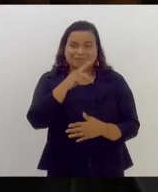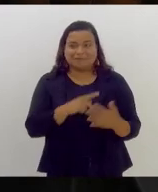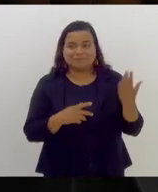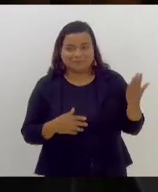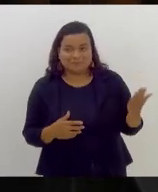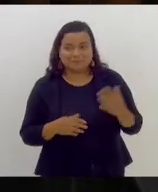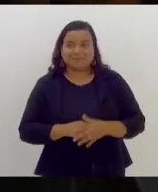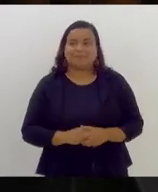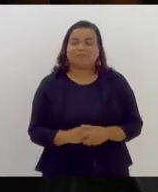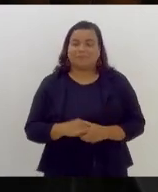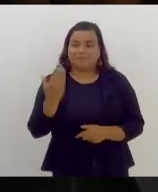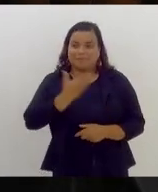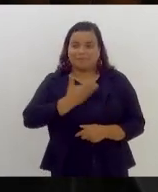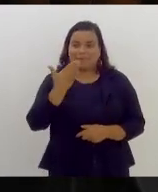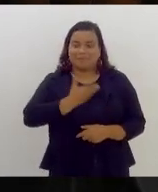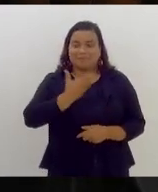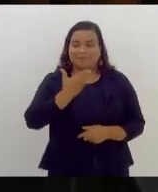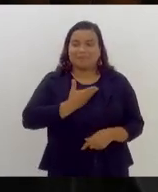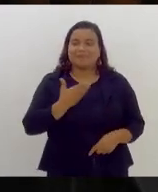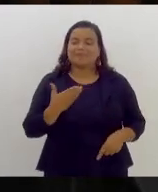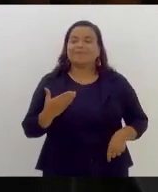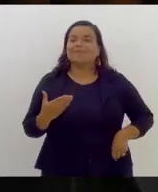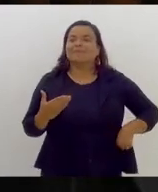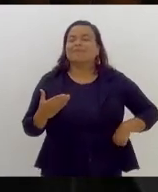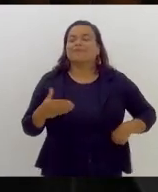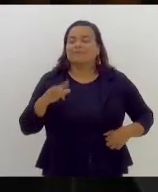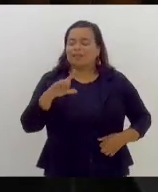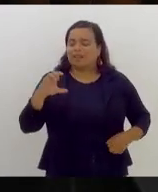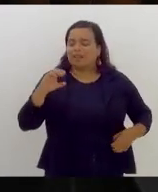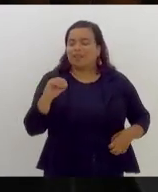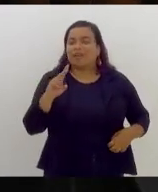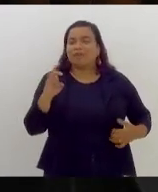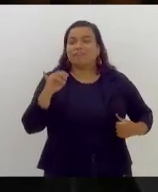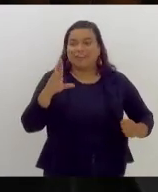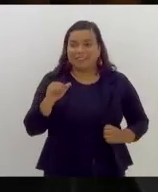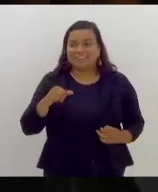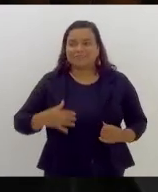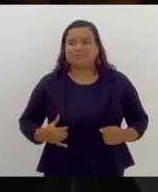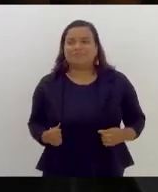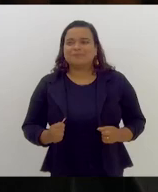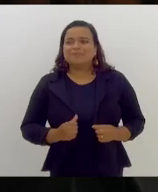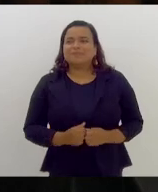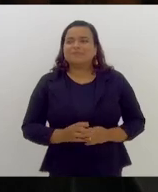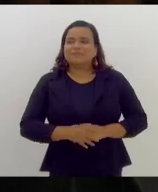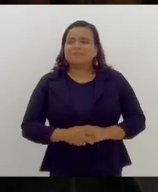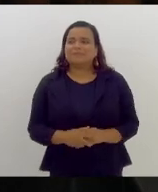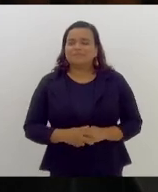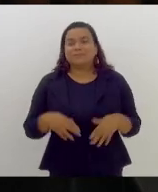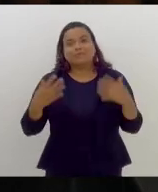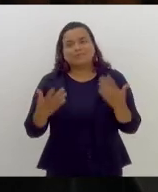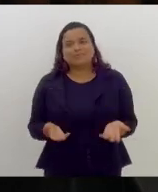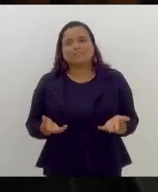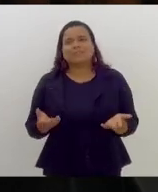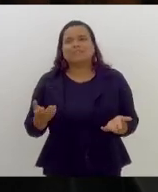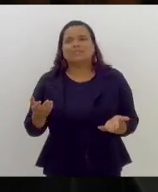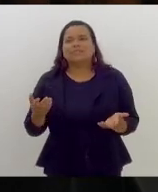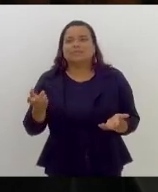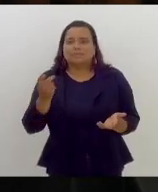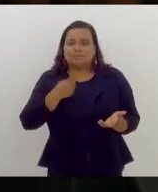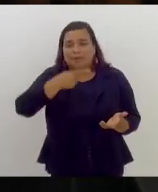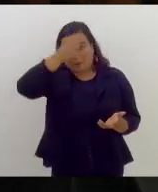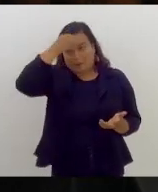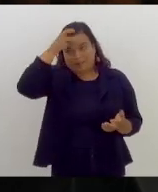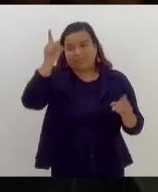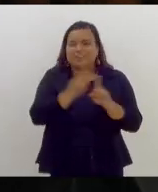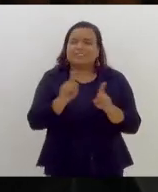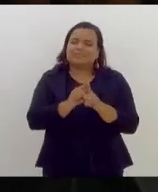presidente, amigo Léo Vieira, meu querido prefeito